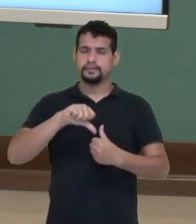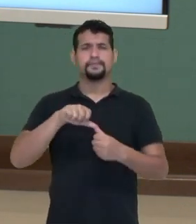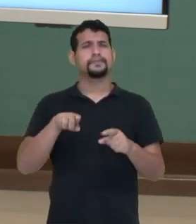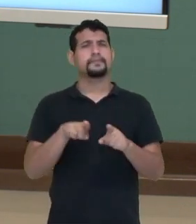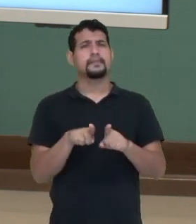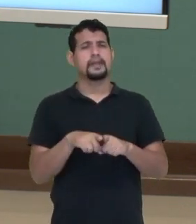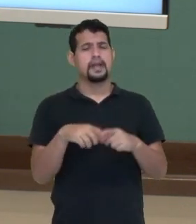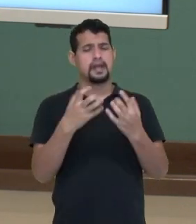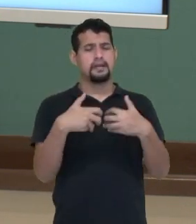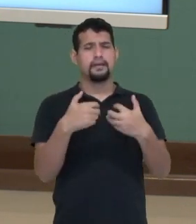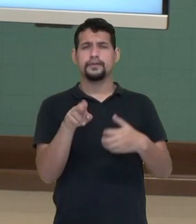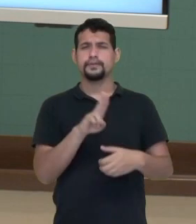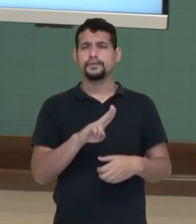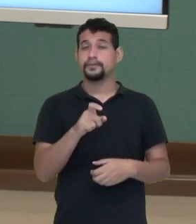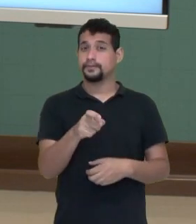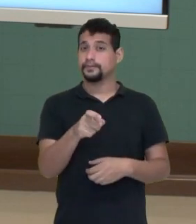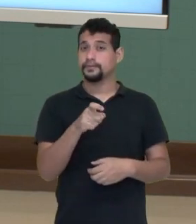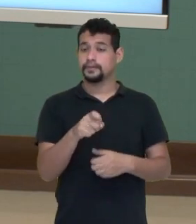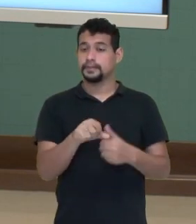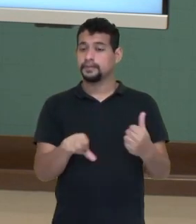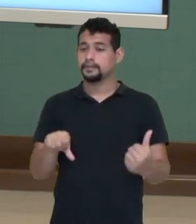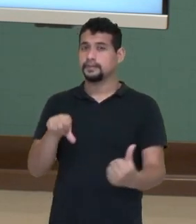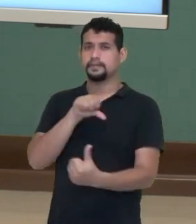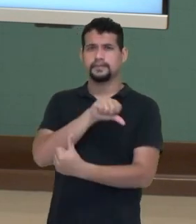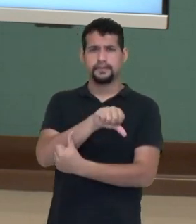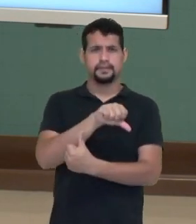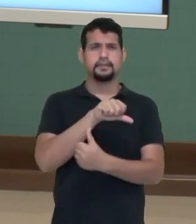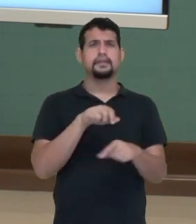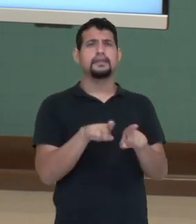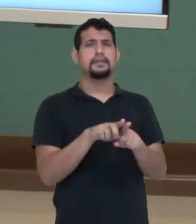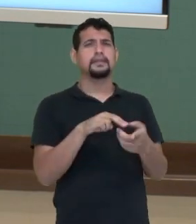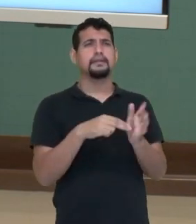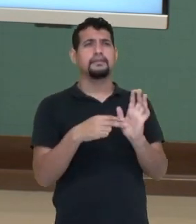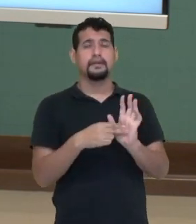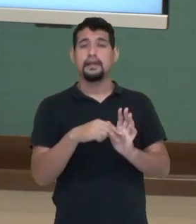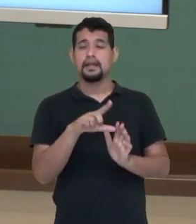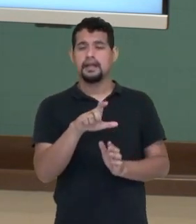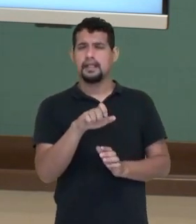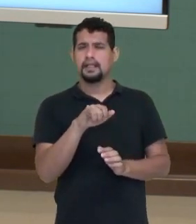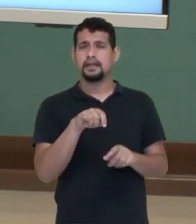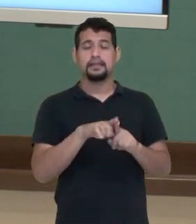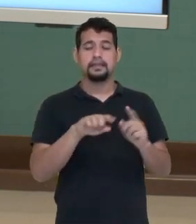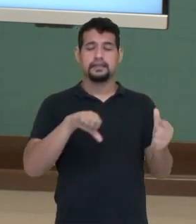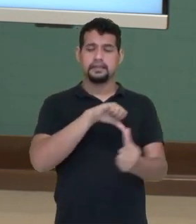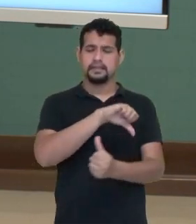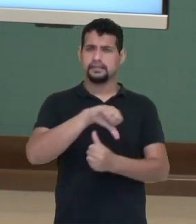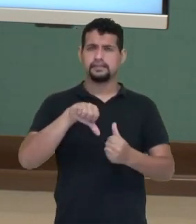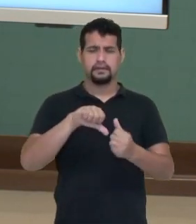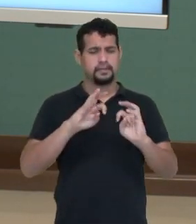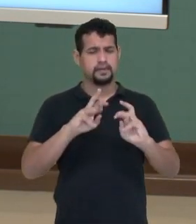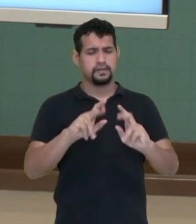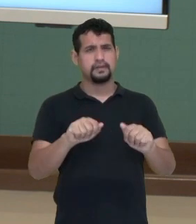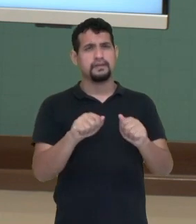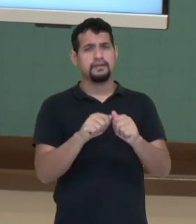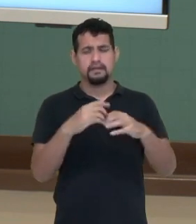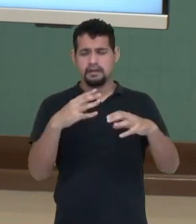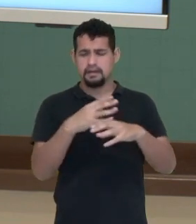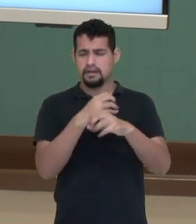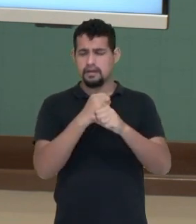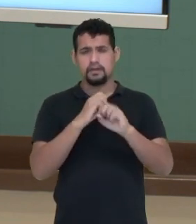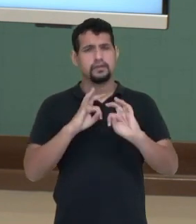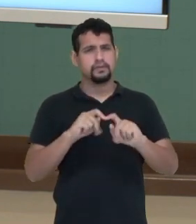máquina pega esse x, joga na lei de formação, que é essa lei aqui, transforma lá, faz aquela conta